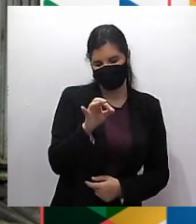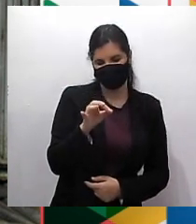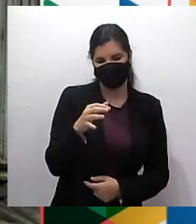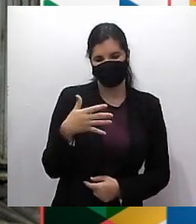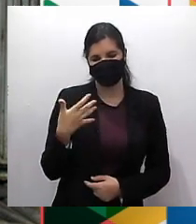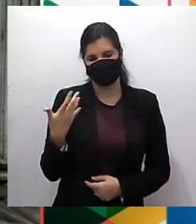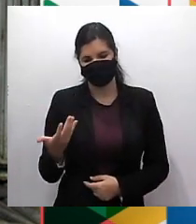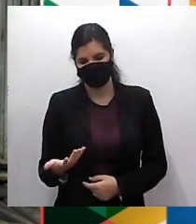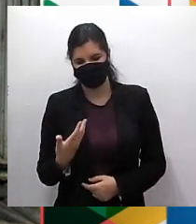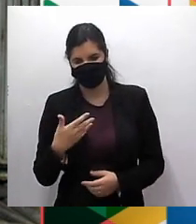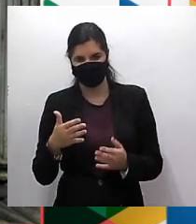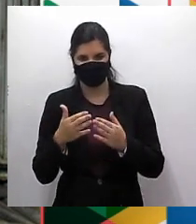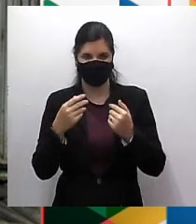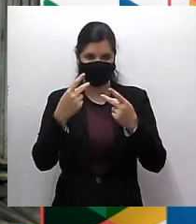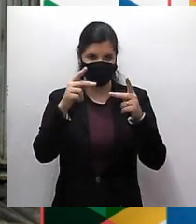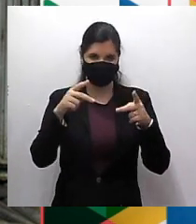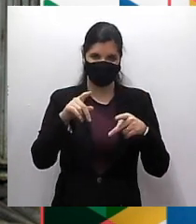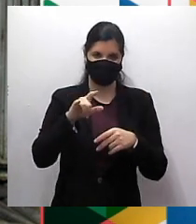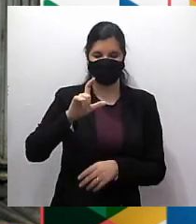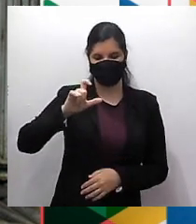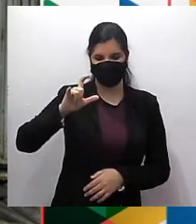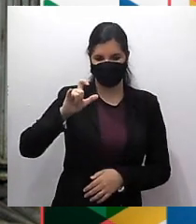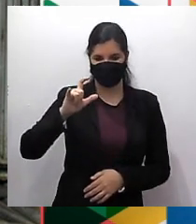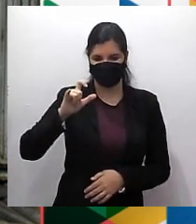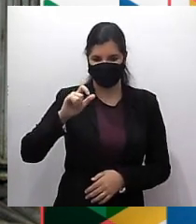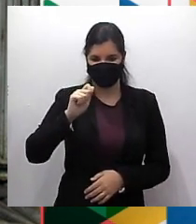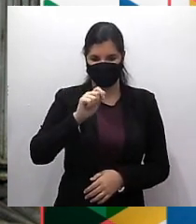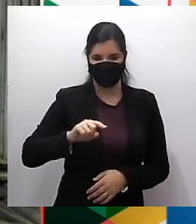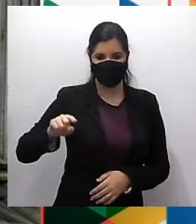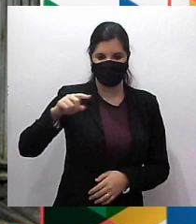assim, peço para que vocês me sigam aí, ó,